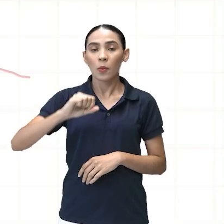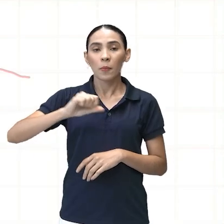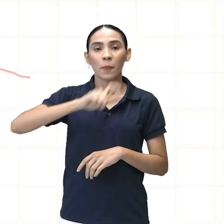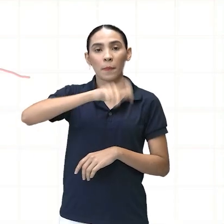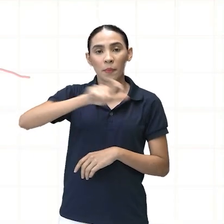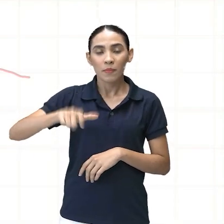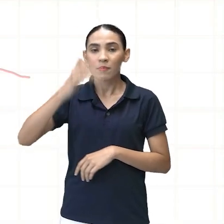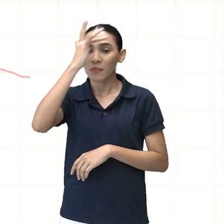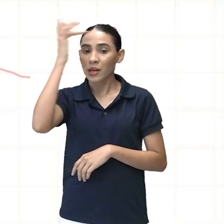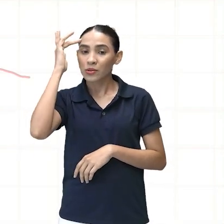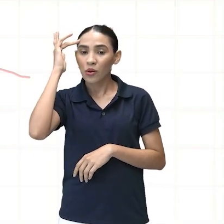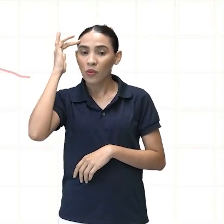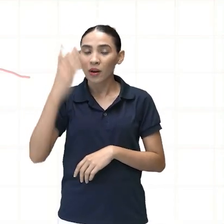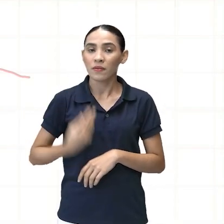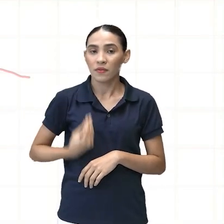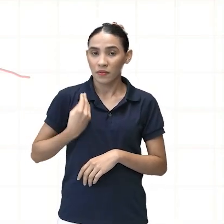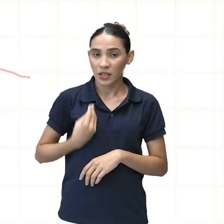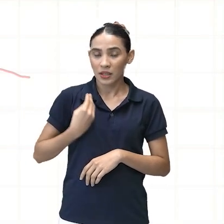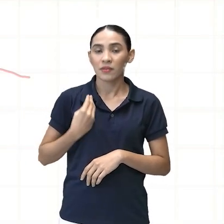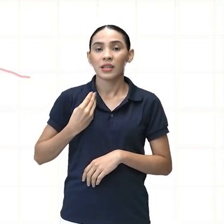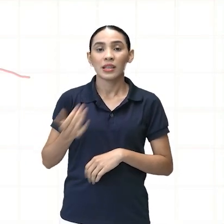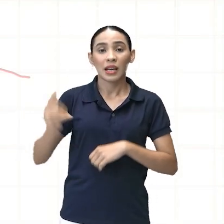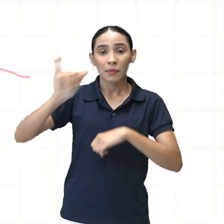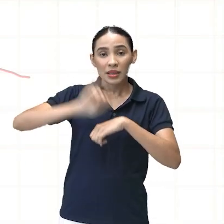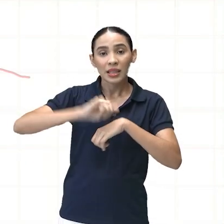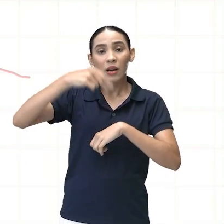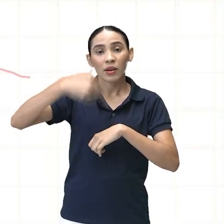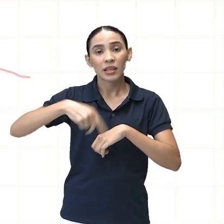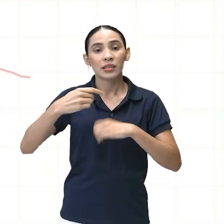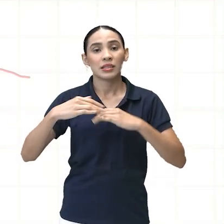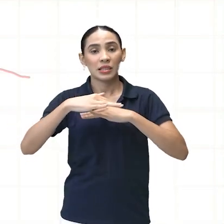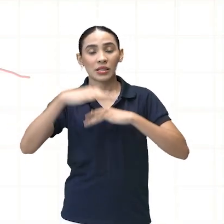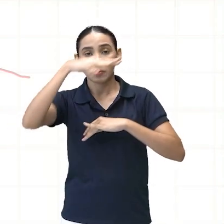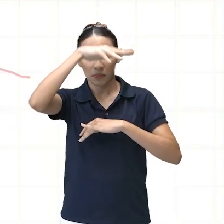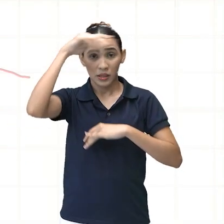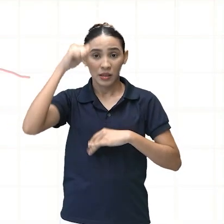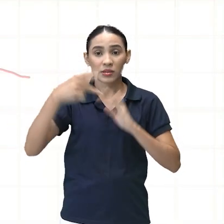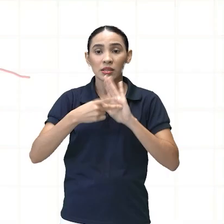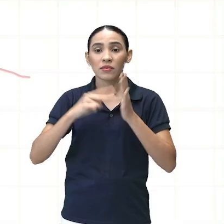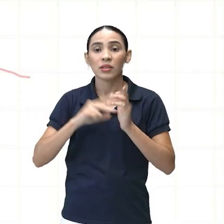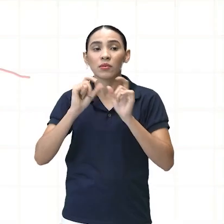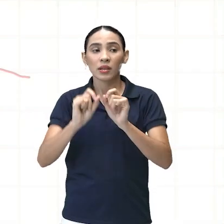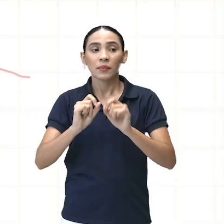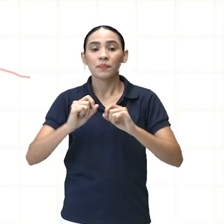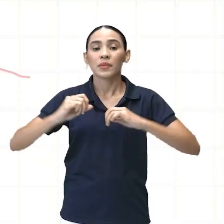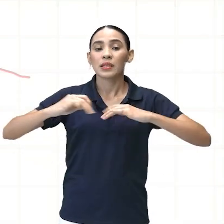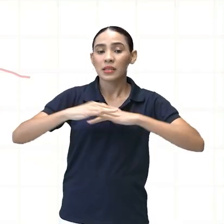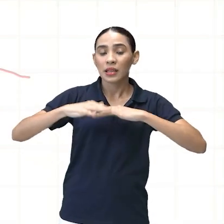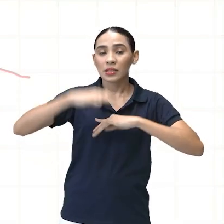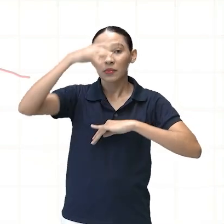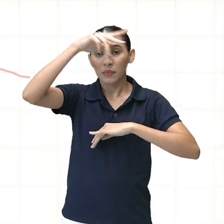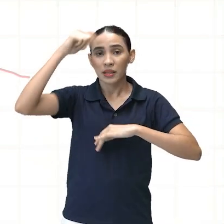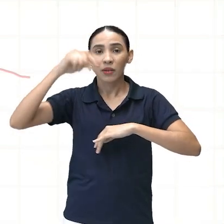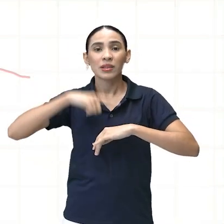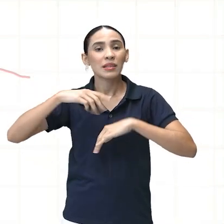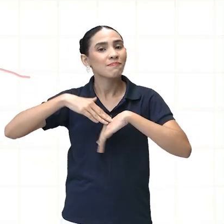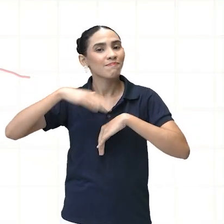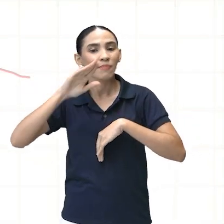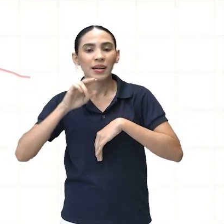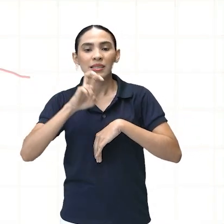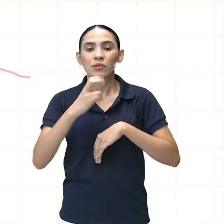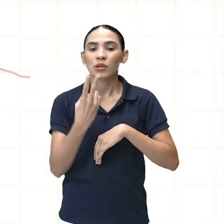2.063.689 habitantes estão na capital, estão na cidade de Manaus. Ou seja, a cidade de Manaus detém ali mais